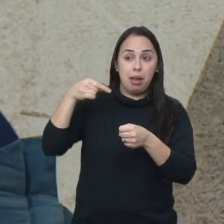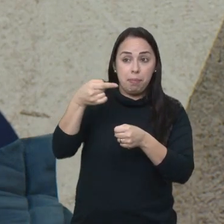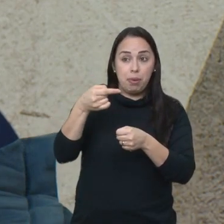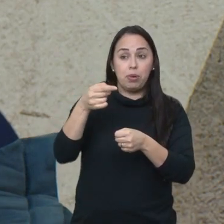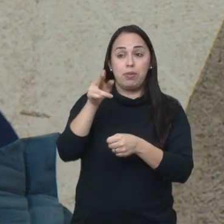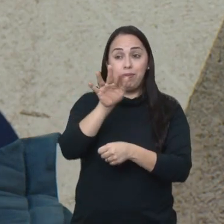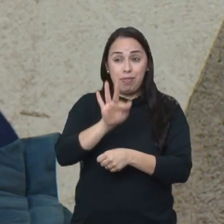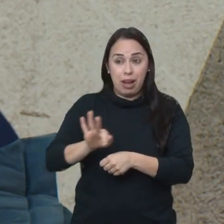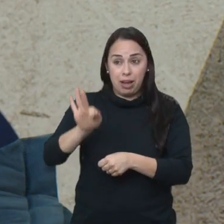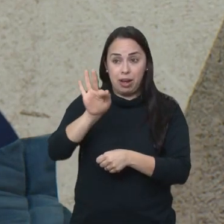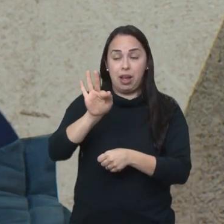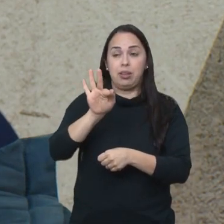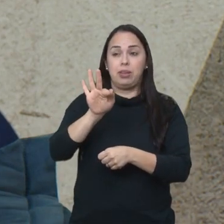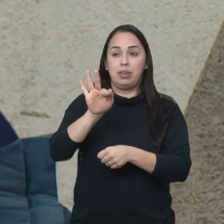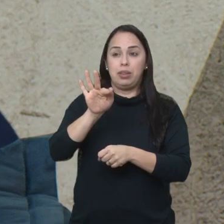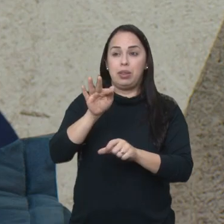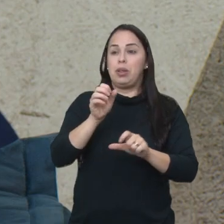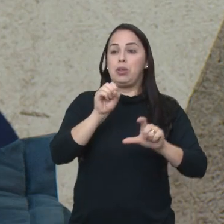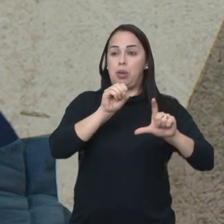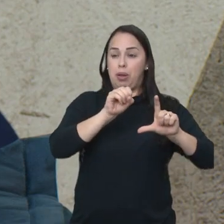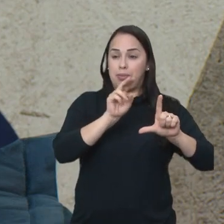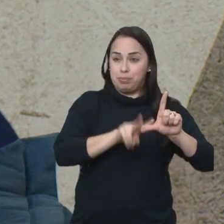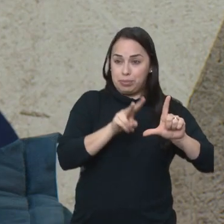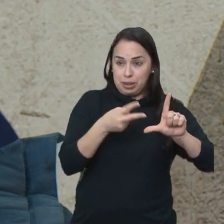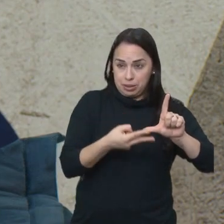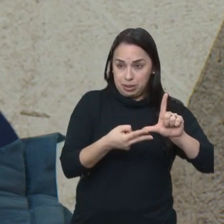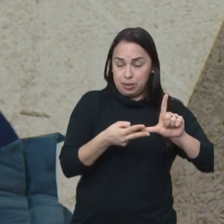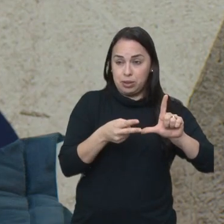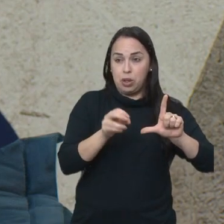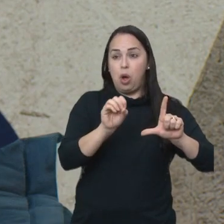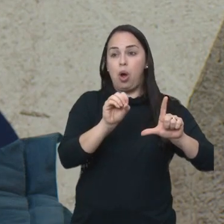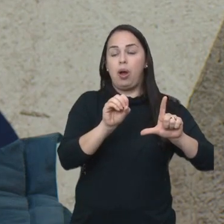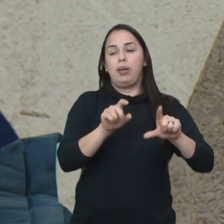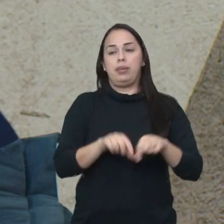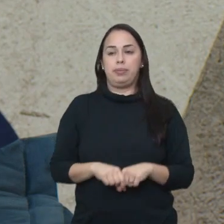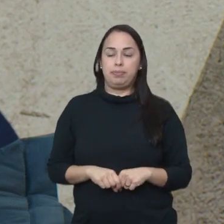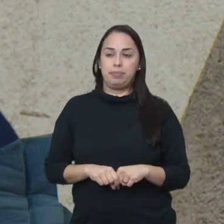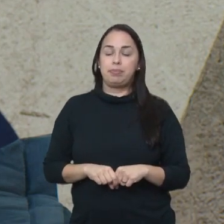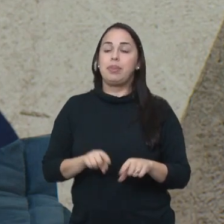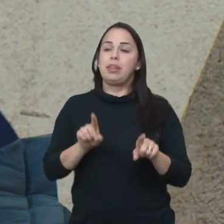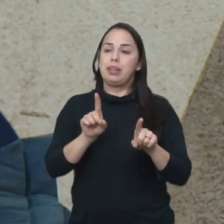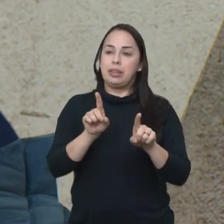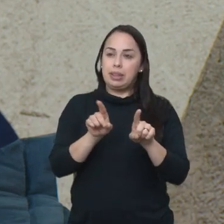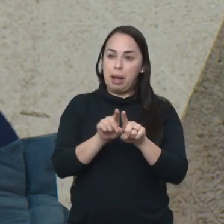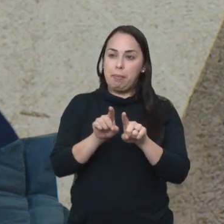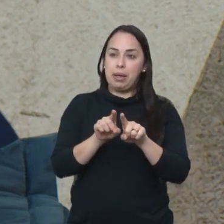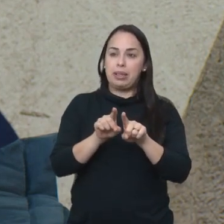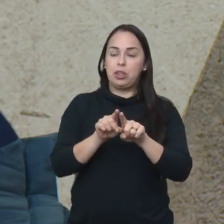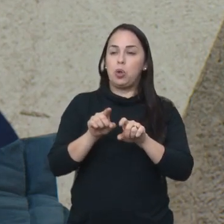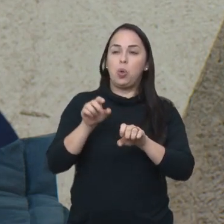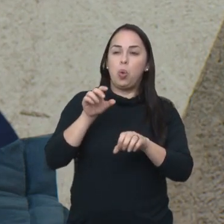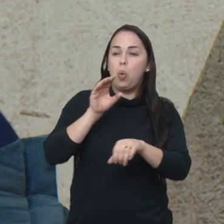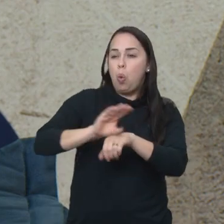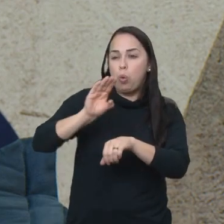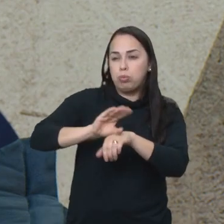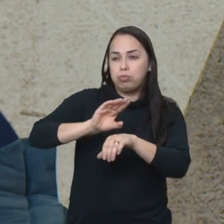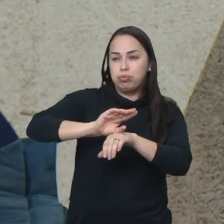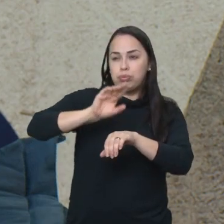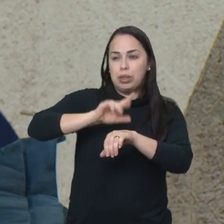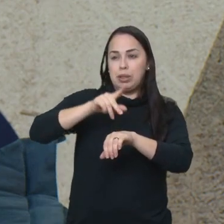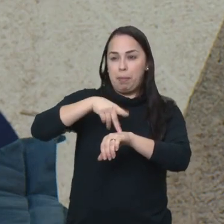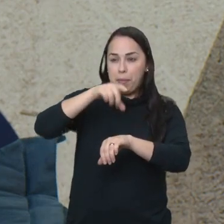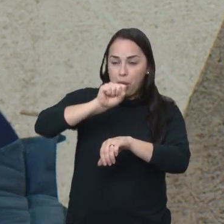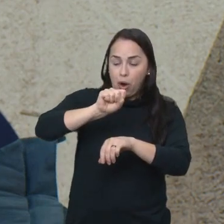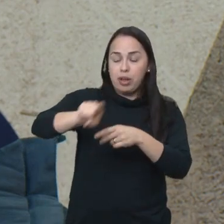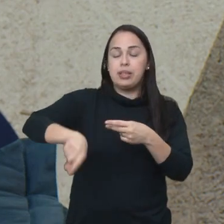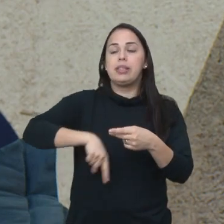depois fazer o nível superior, né, em bacharelado, em tradução, interpretação, letras libras, especialização, e aí à